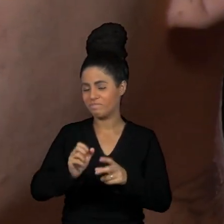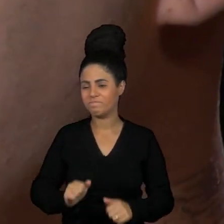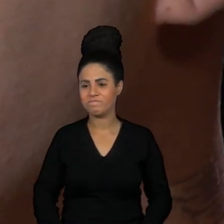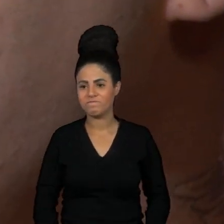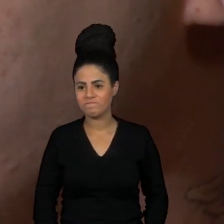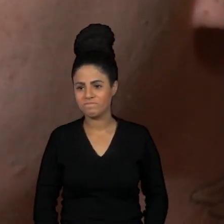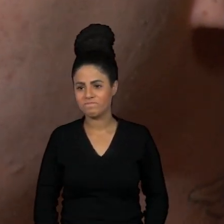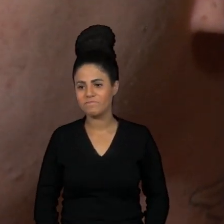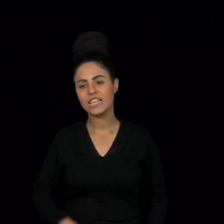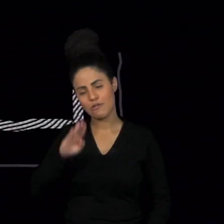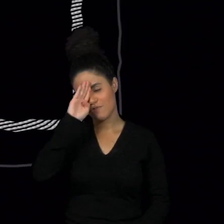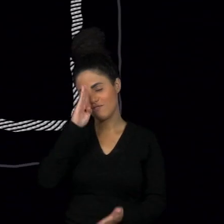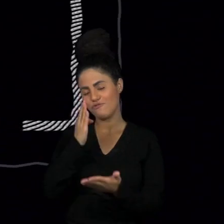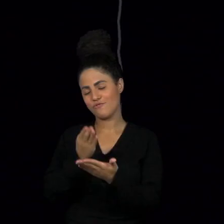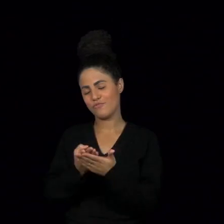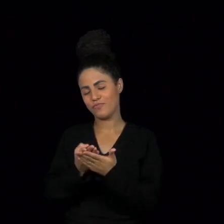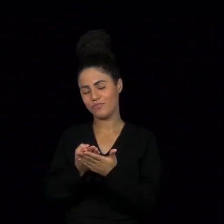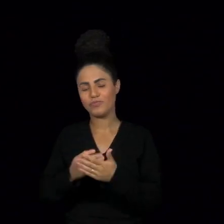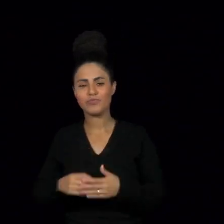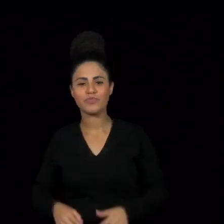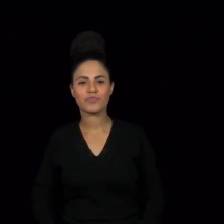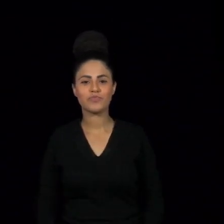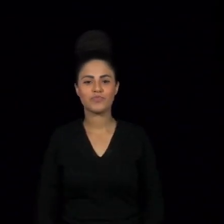É isso que eu acredito.